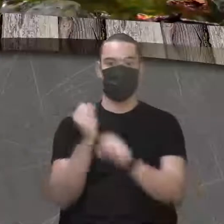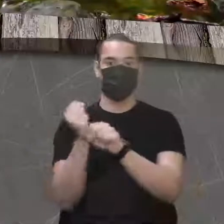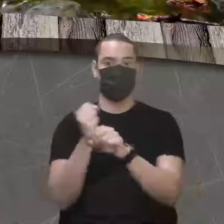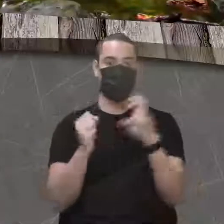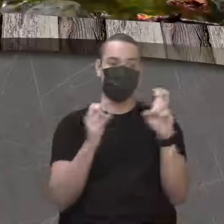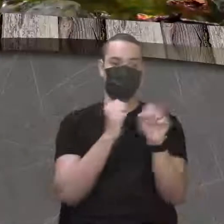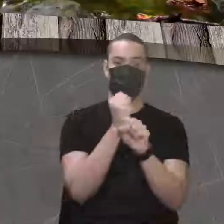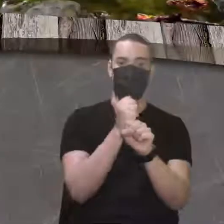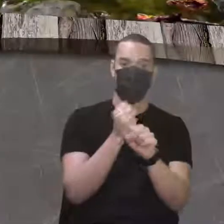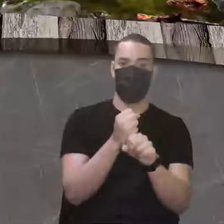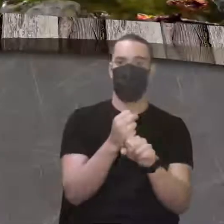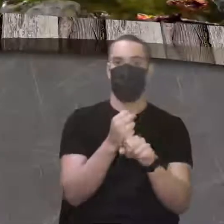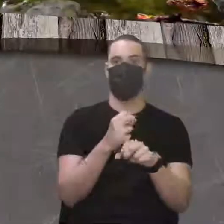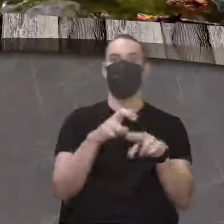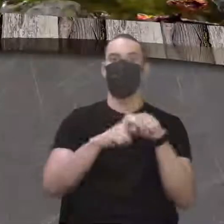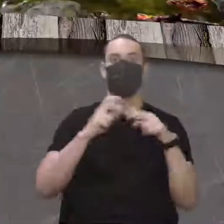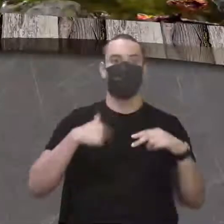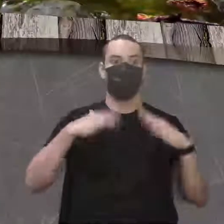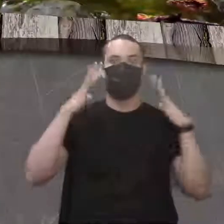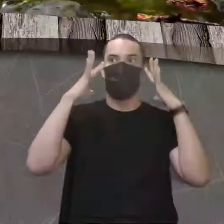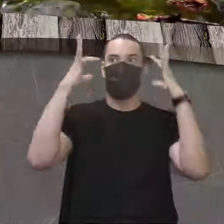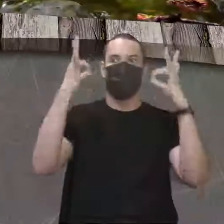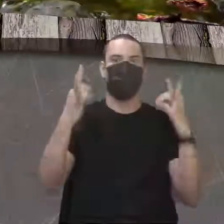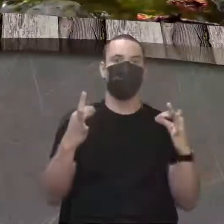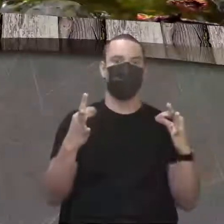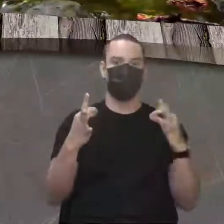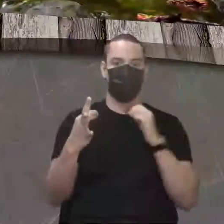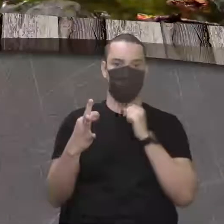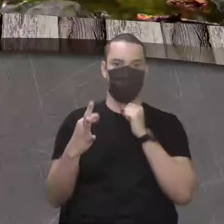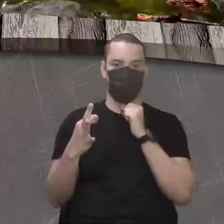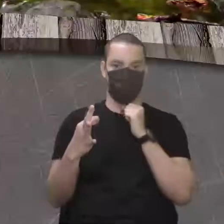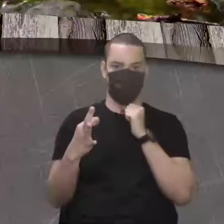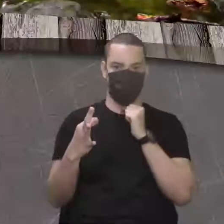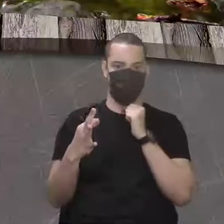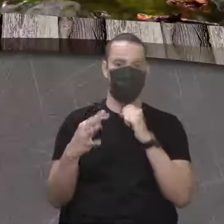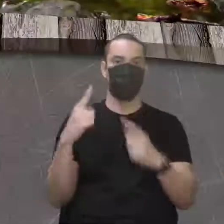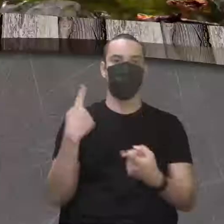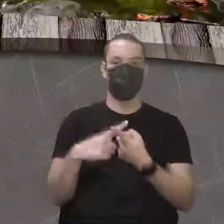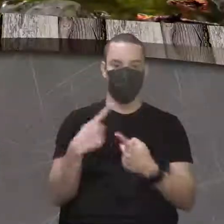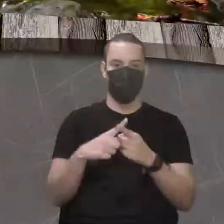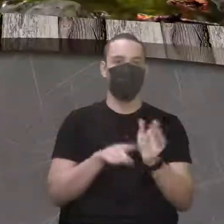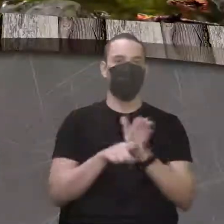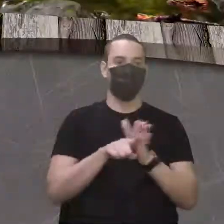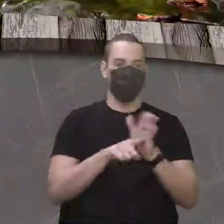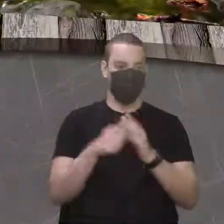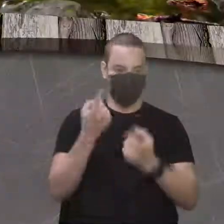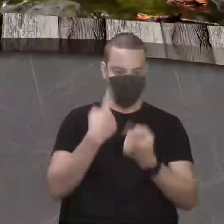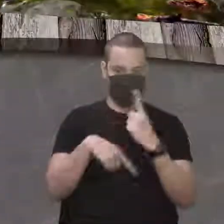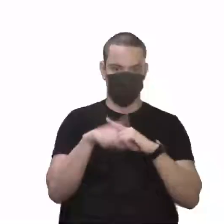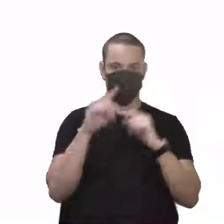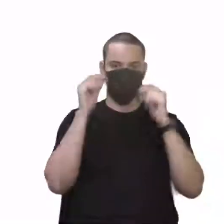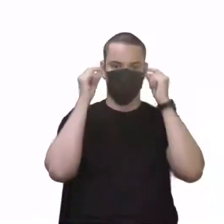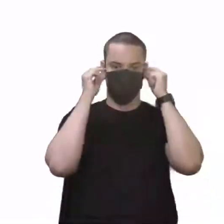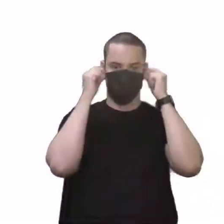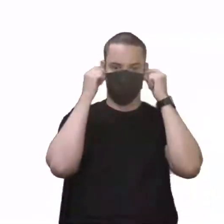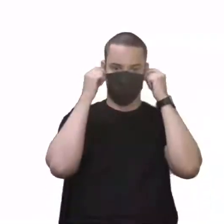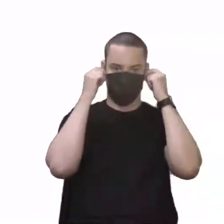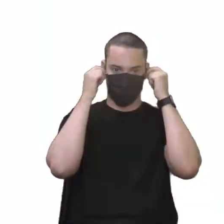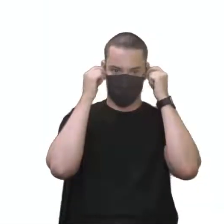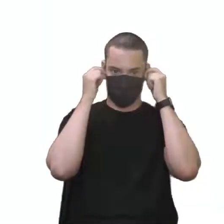anos, né? Aparece uma pandemia. Então, a gente tem que estar bem ligado, bem atento, avançando nessa área aí. Vamos lá?